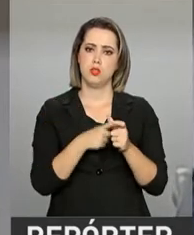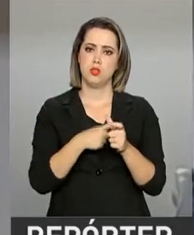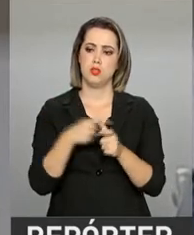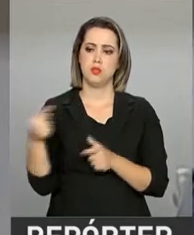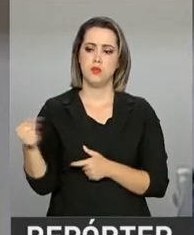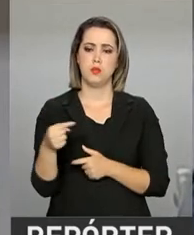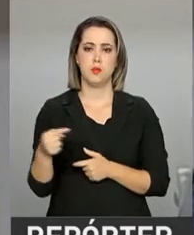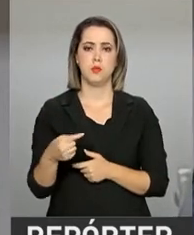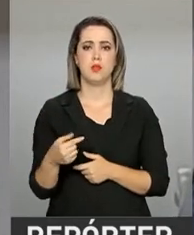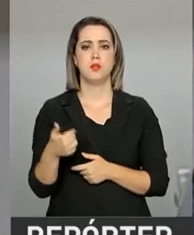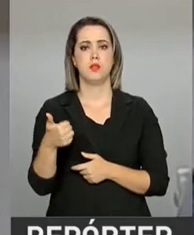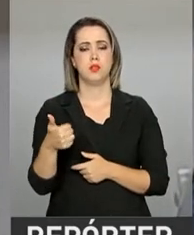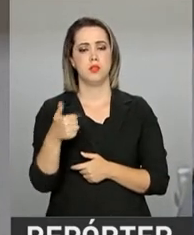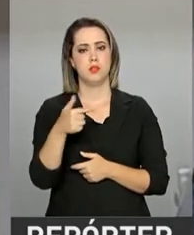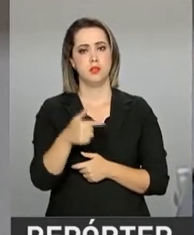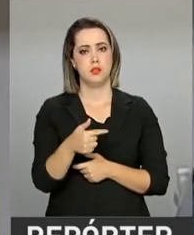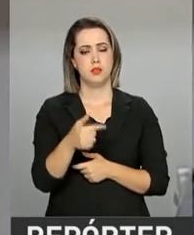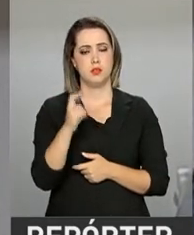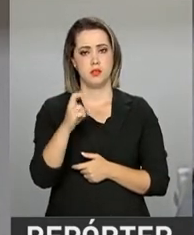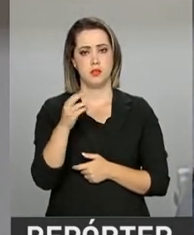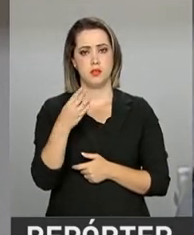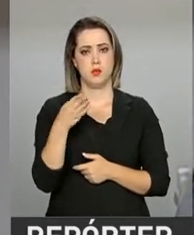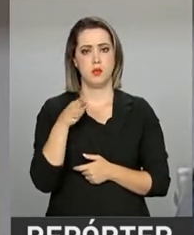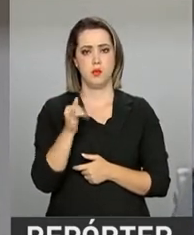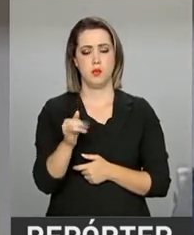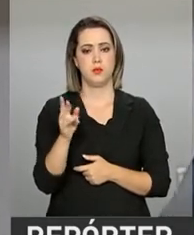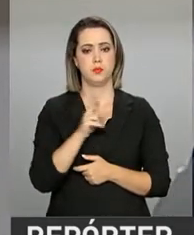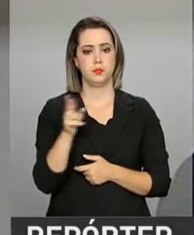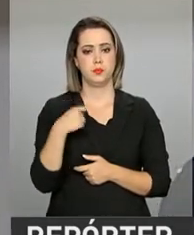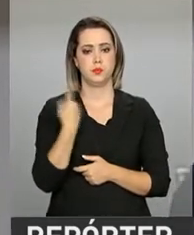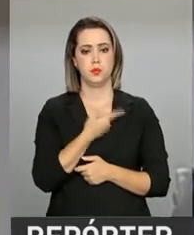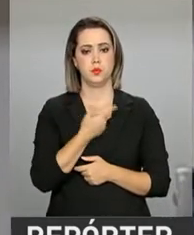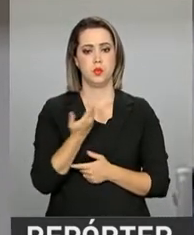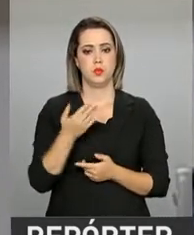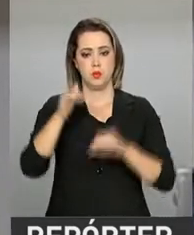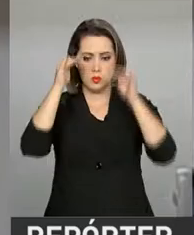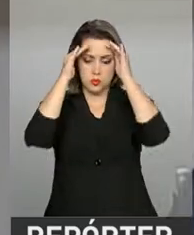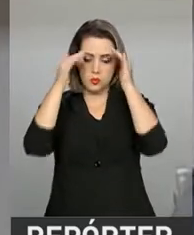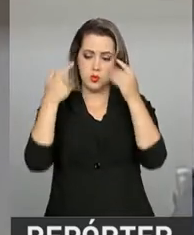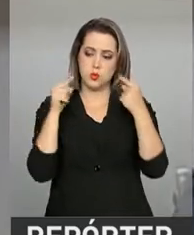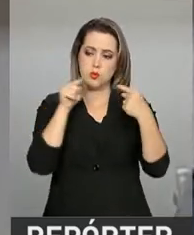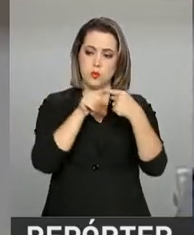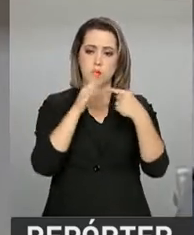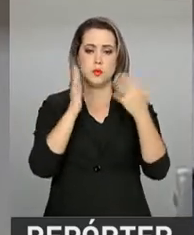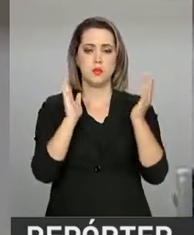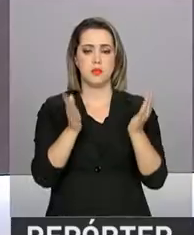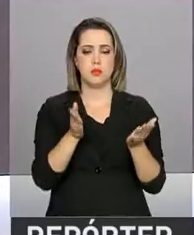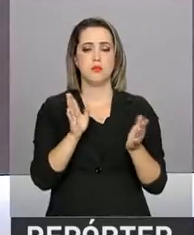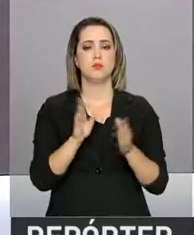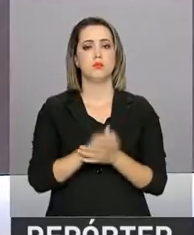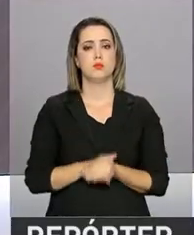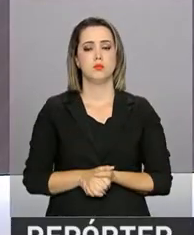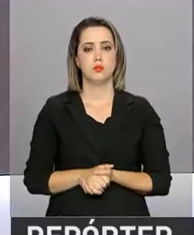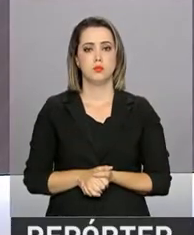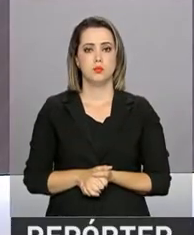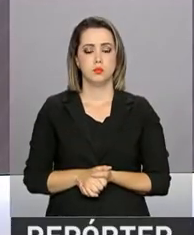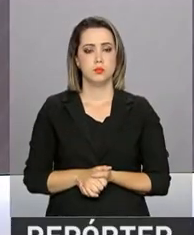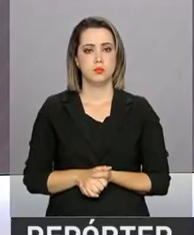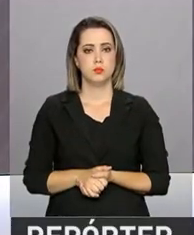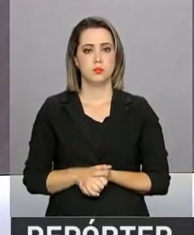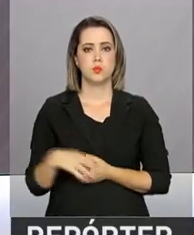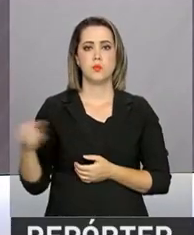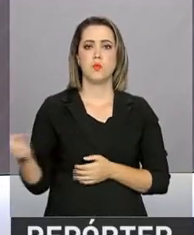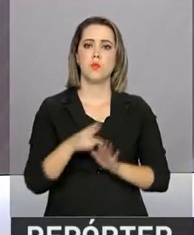154 bilhões de reais portanto o nosso compromisso é cumprir a meta e ela será cumprida e